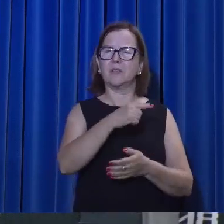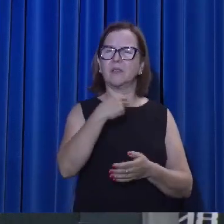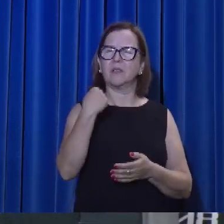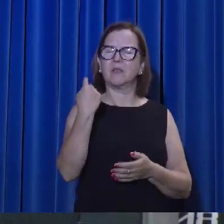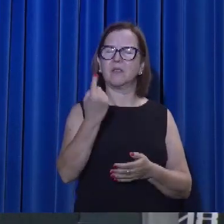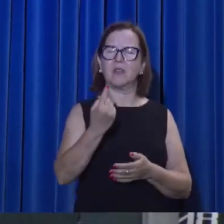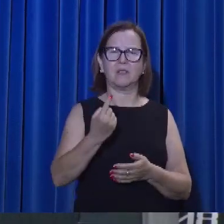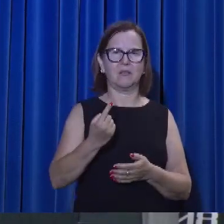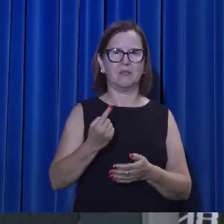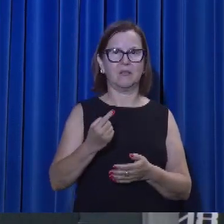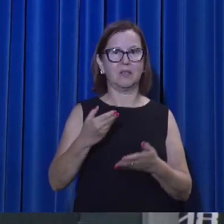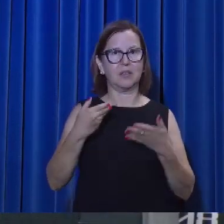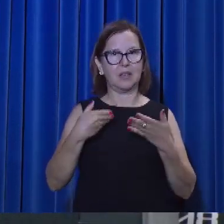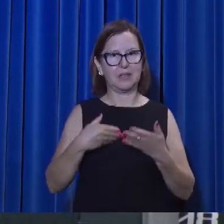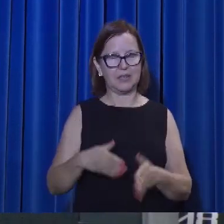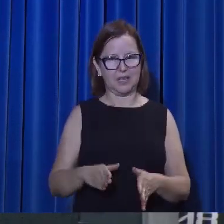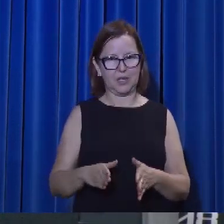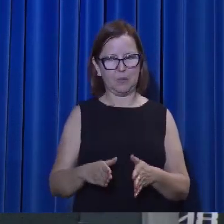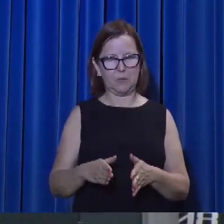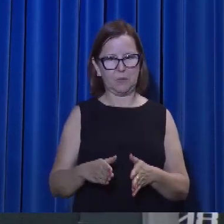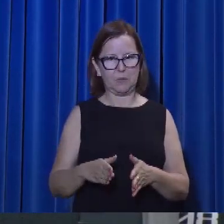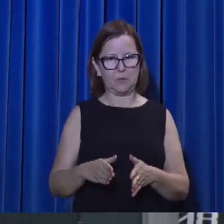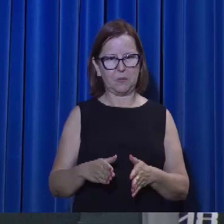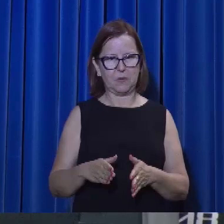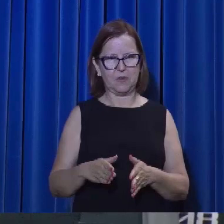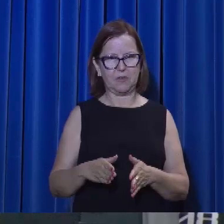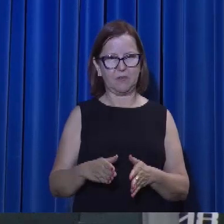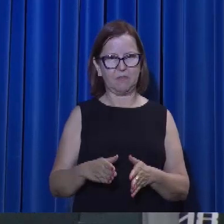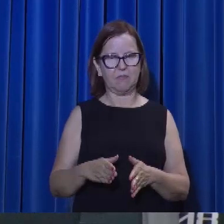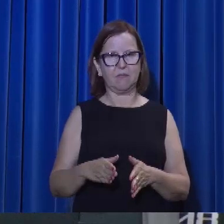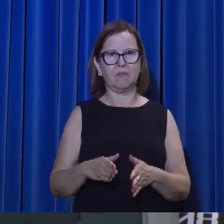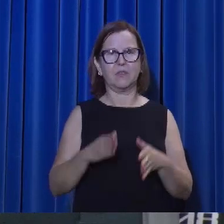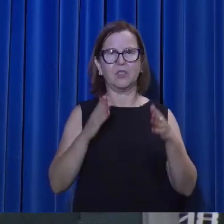exceção, nascemos cometendo esse pecado de largada.